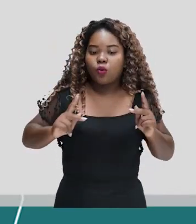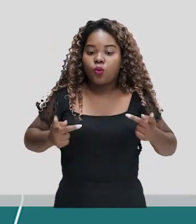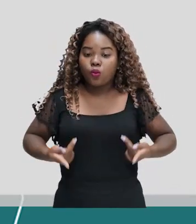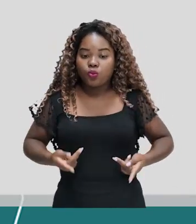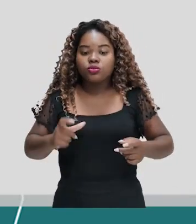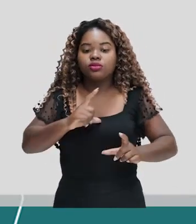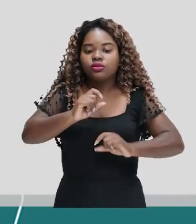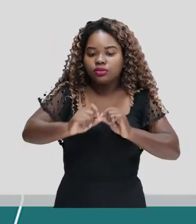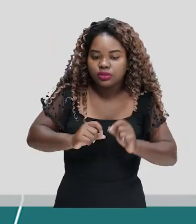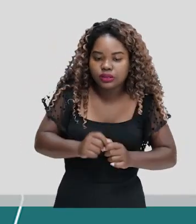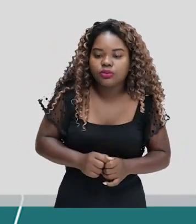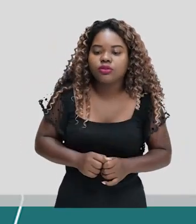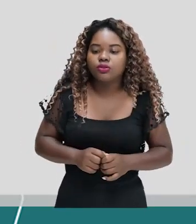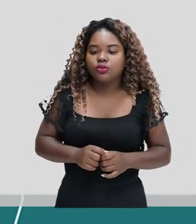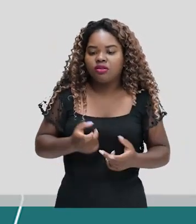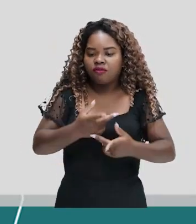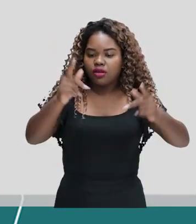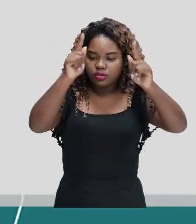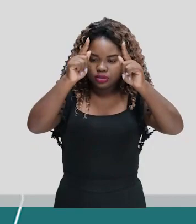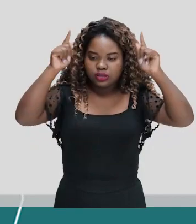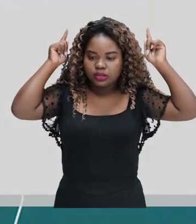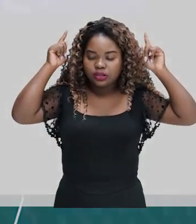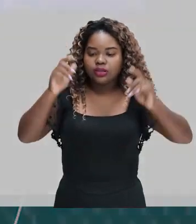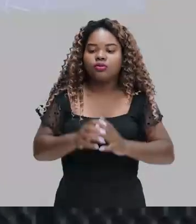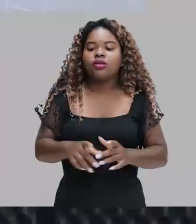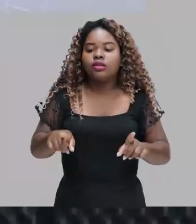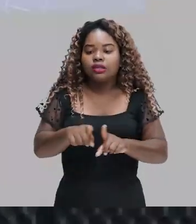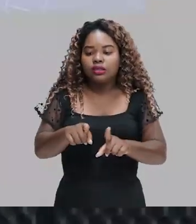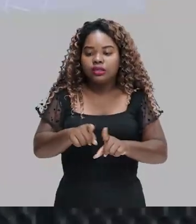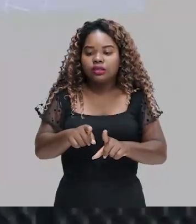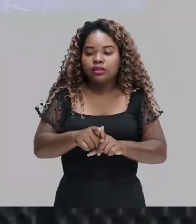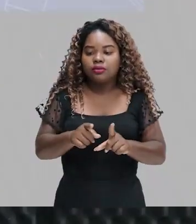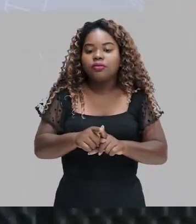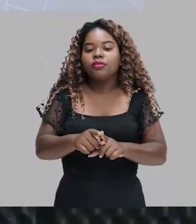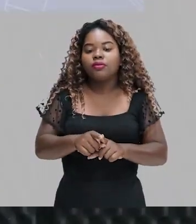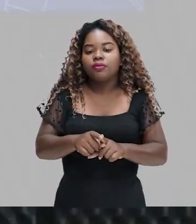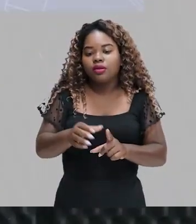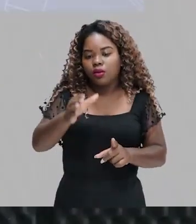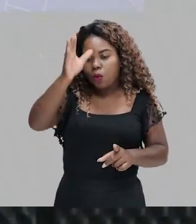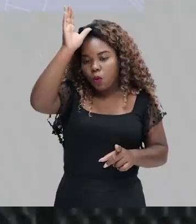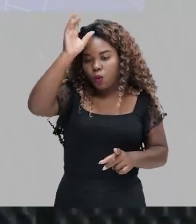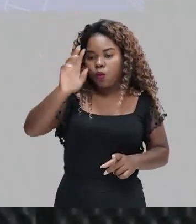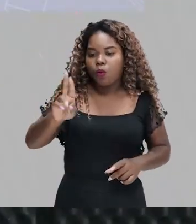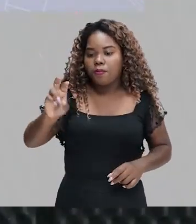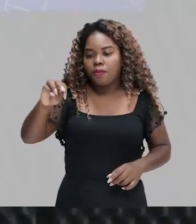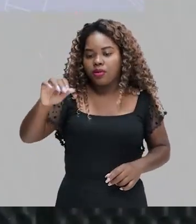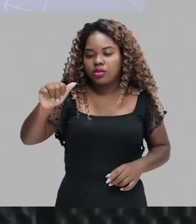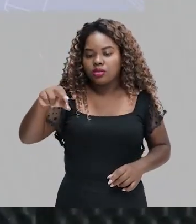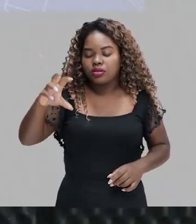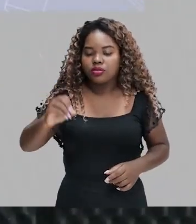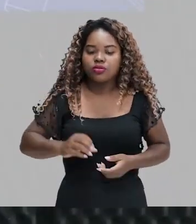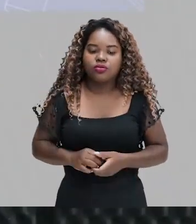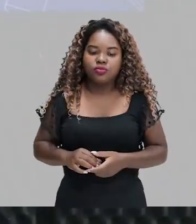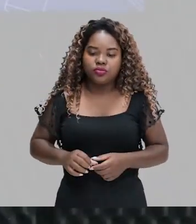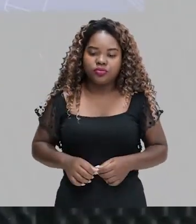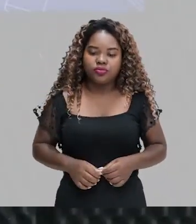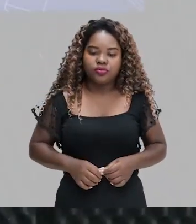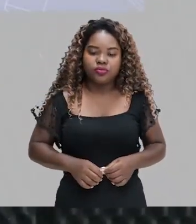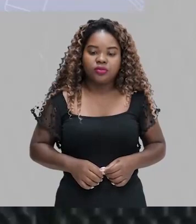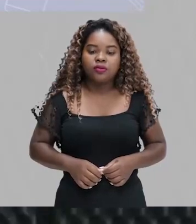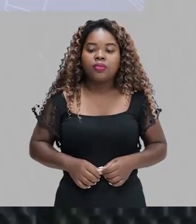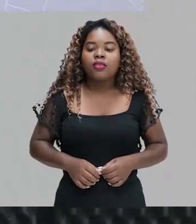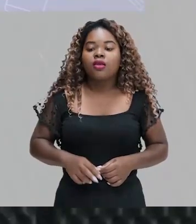dos elementos gregos. Os gregos e romanos fizeram ciência. Na Idade Média, a ciência foi por água abaixo por causa da igreja. No